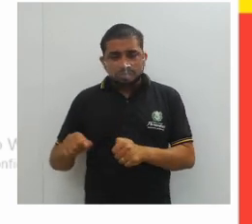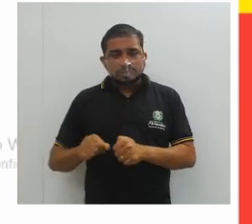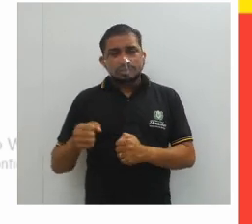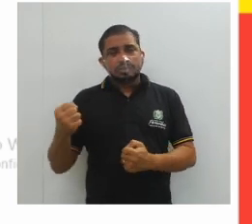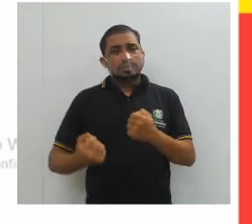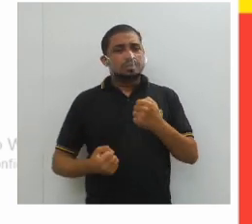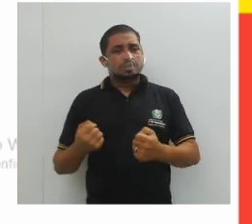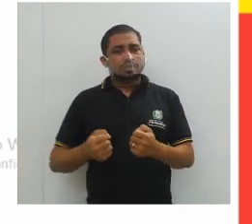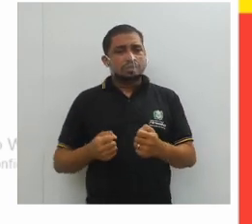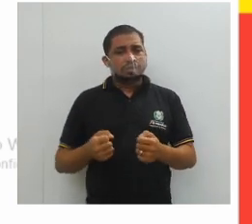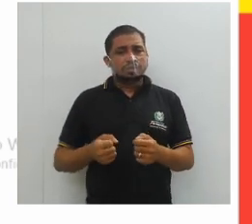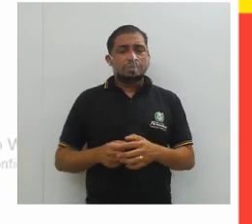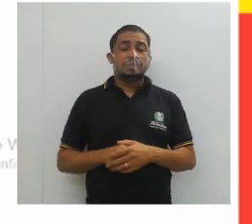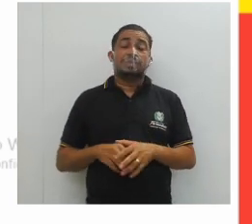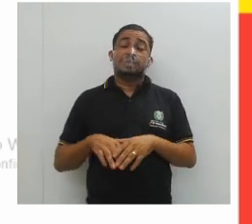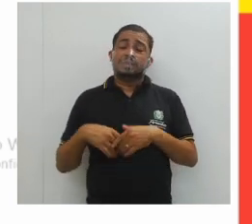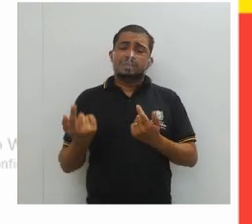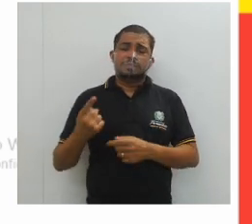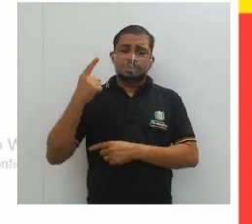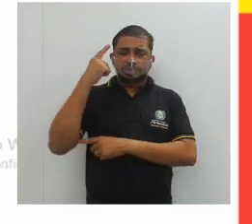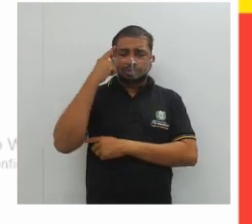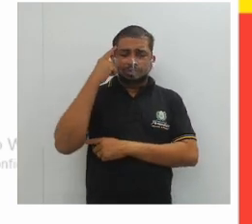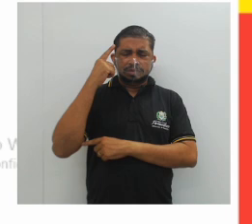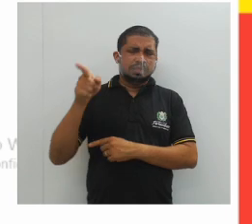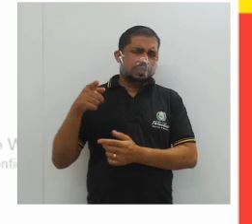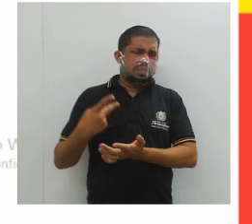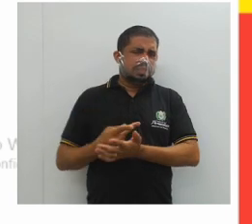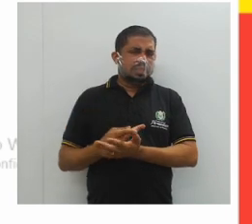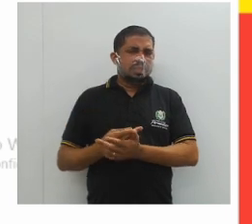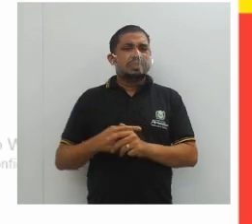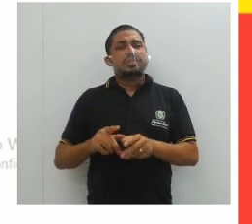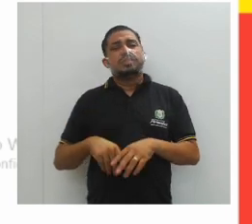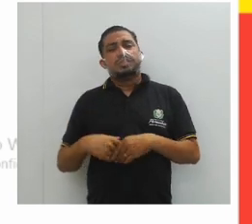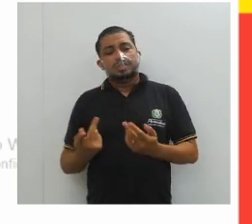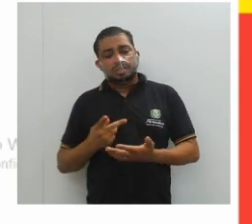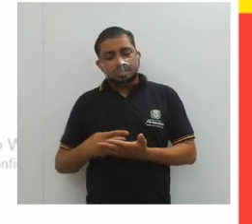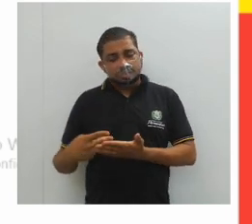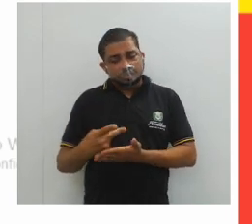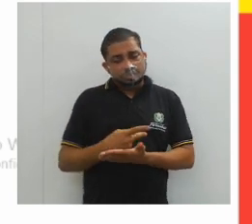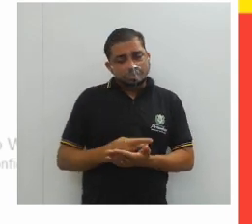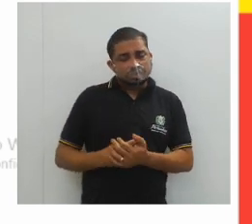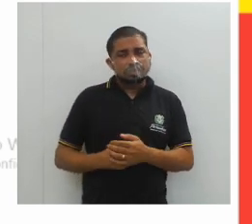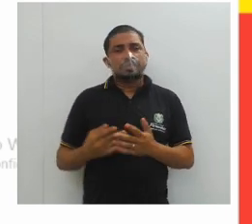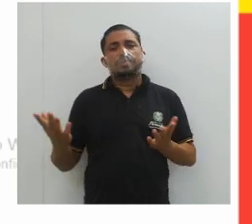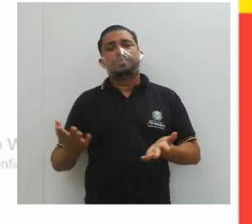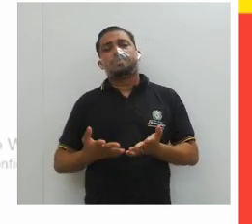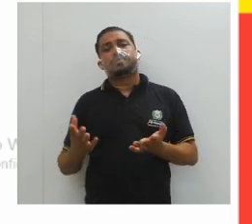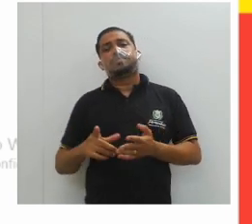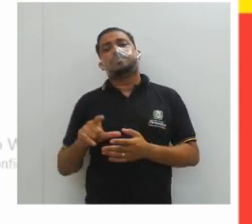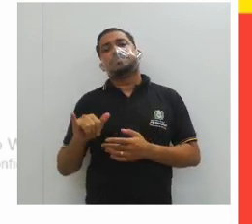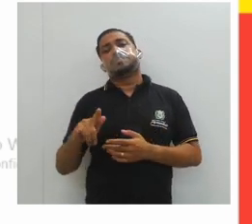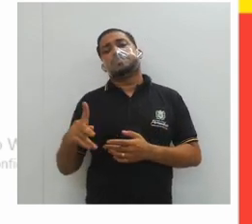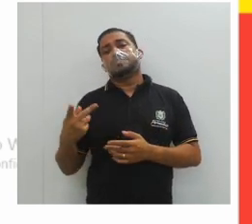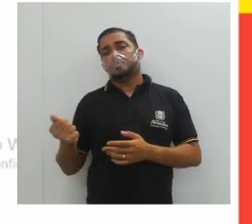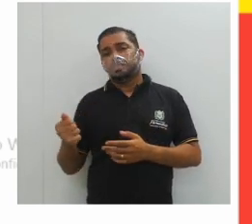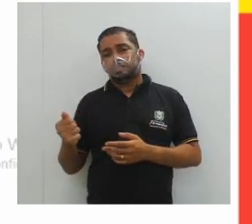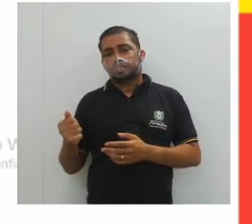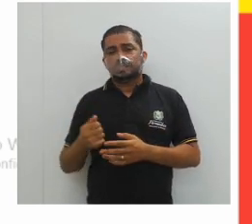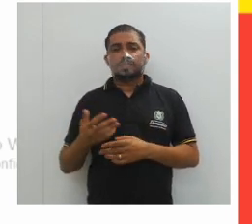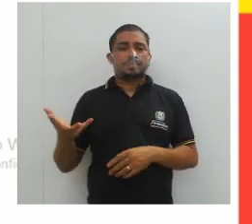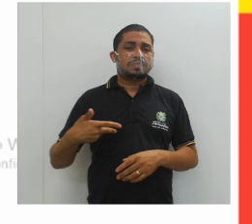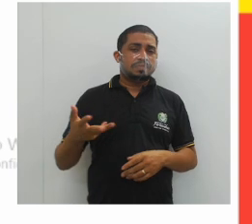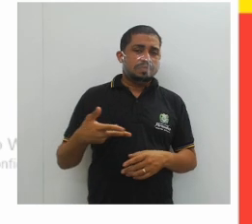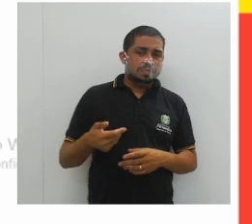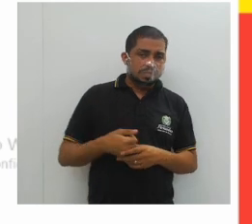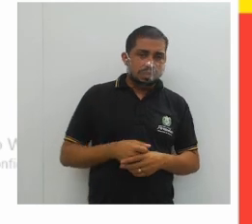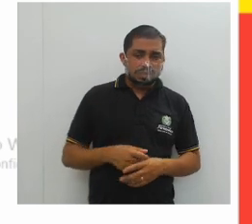que um quebra-cabeça. E aí ele pensou, não, isso está errado. E aí ele desenhou o que a gente chama hoje de linha de produção. O